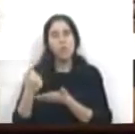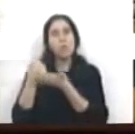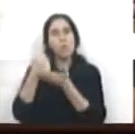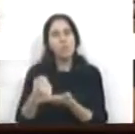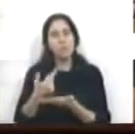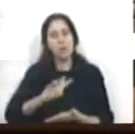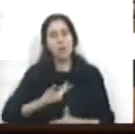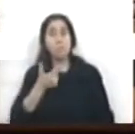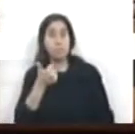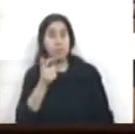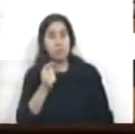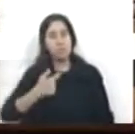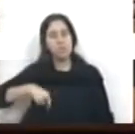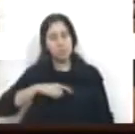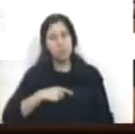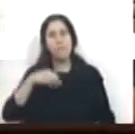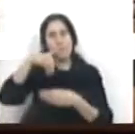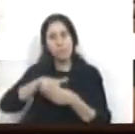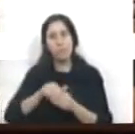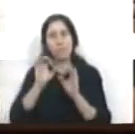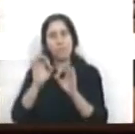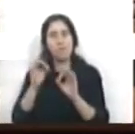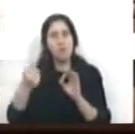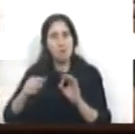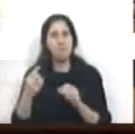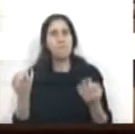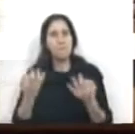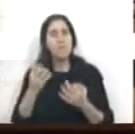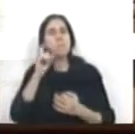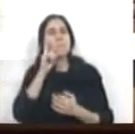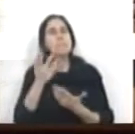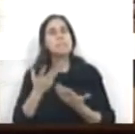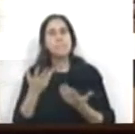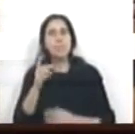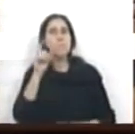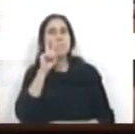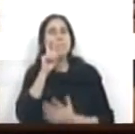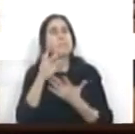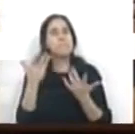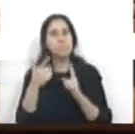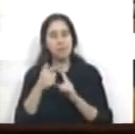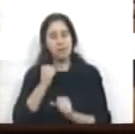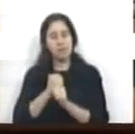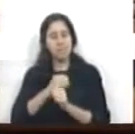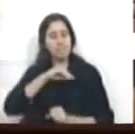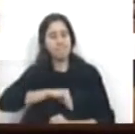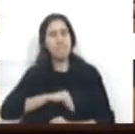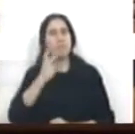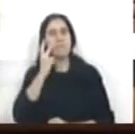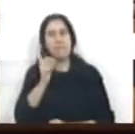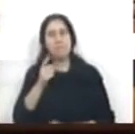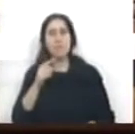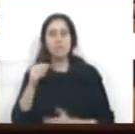do Bloco de Esquerda e no qual nós vamos votar favoravelmente, de facto defende. Defende quem vive do seu trabalho porque vai ter